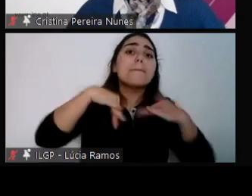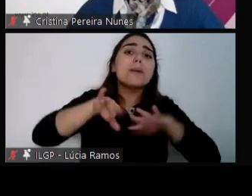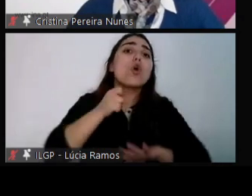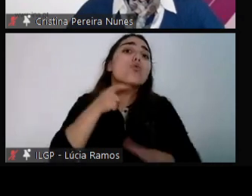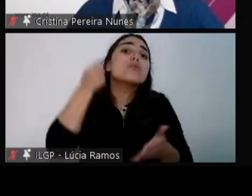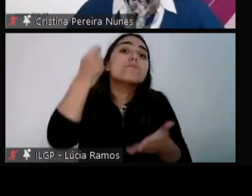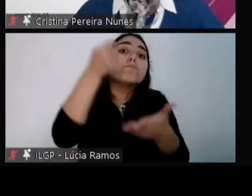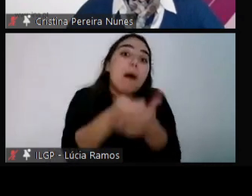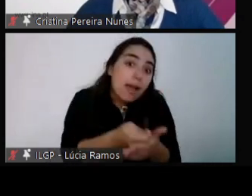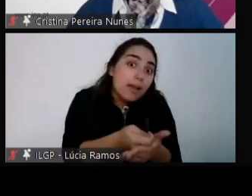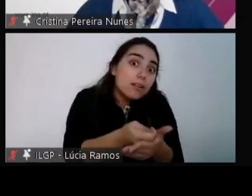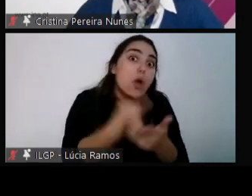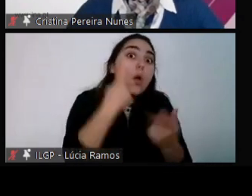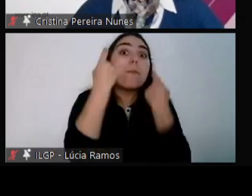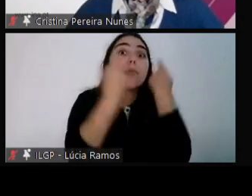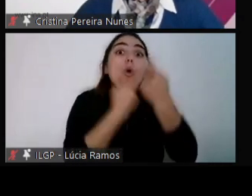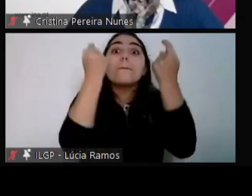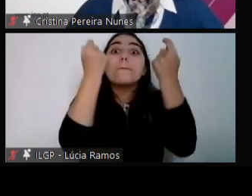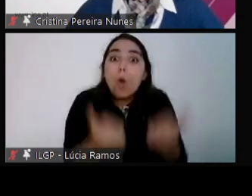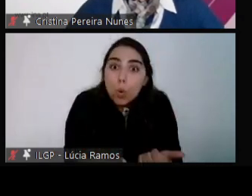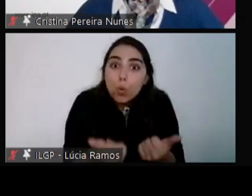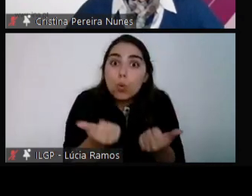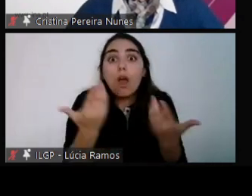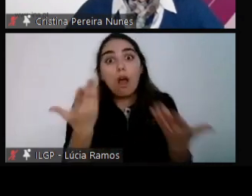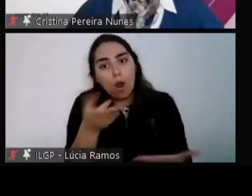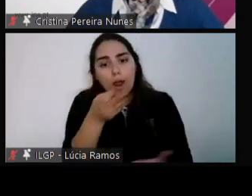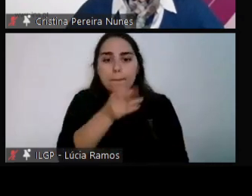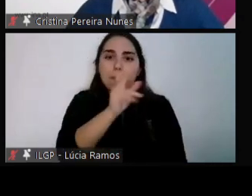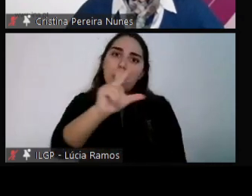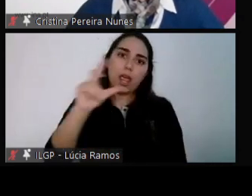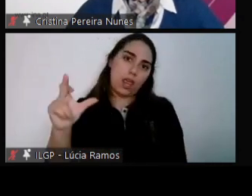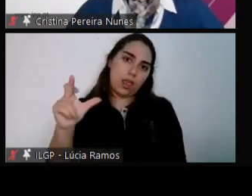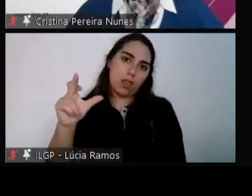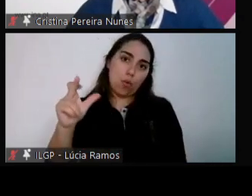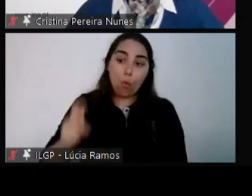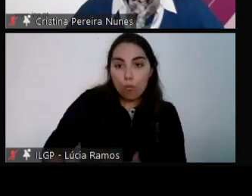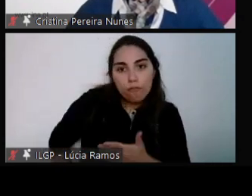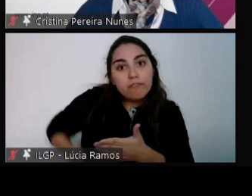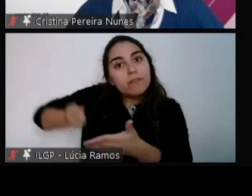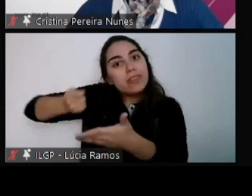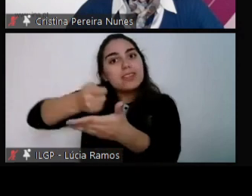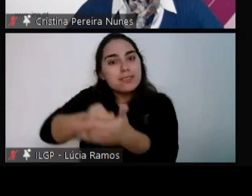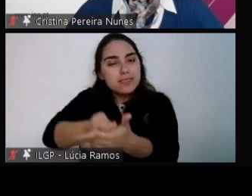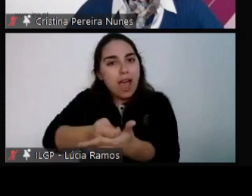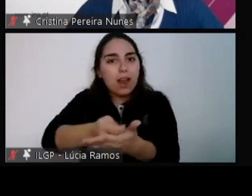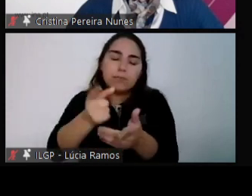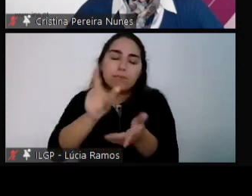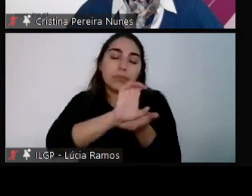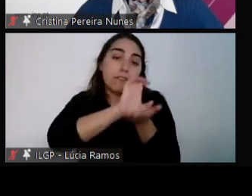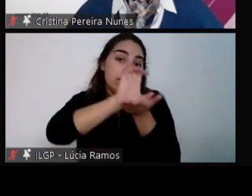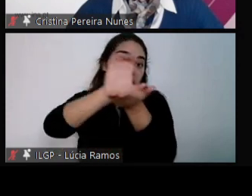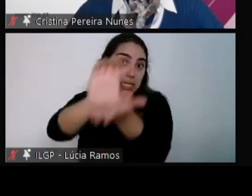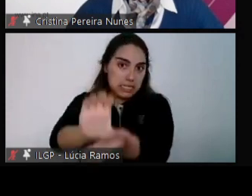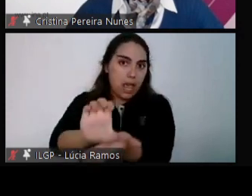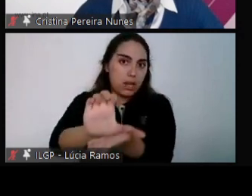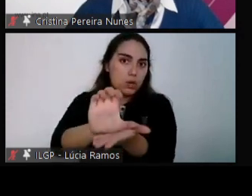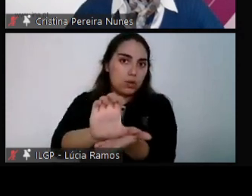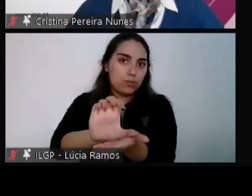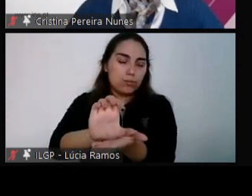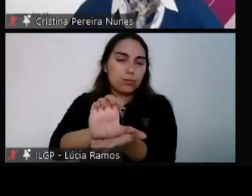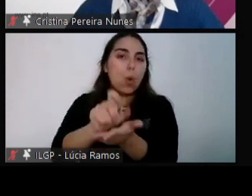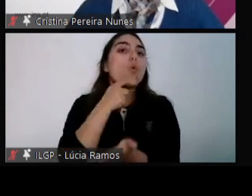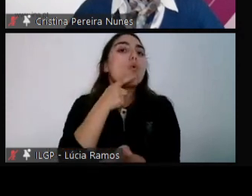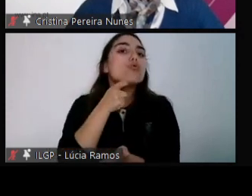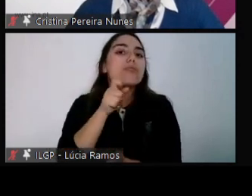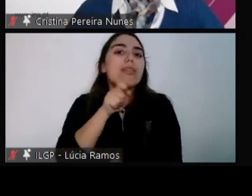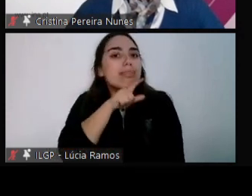não era tão grande. Mais uma razão para o PRR. O financiamento destes cursos faz com que se possa alargar a base.